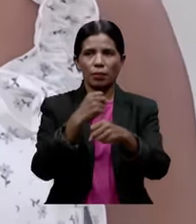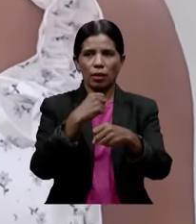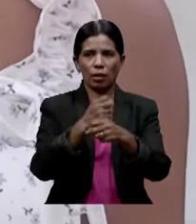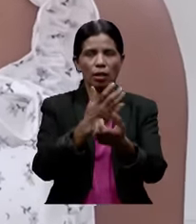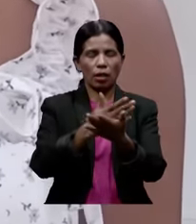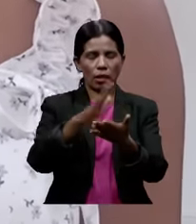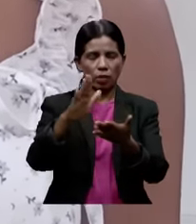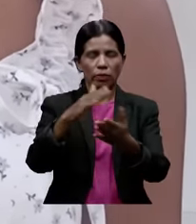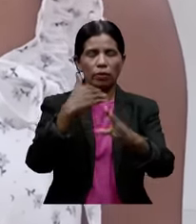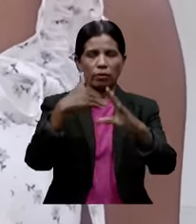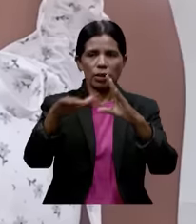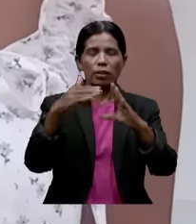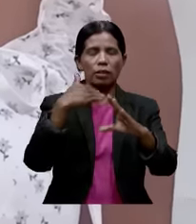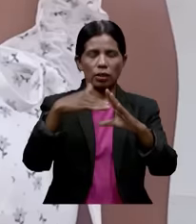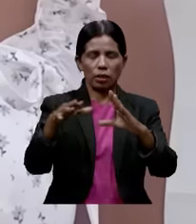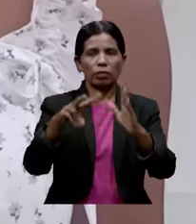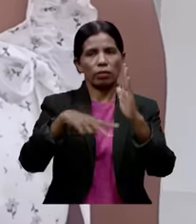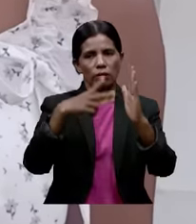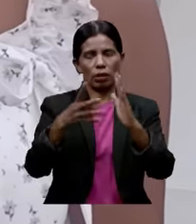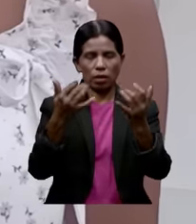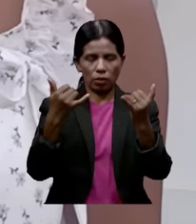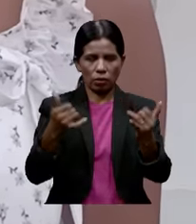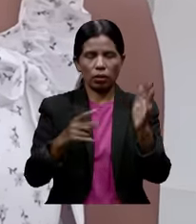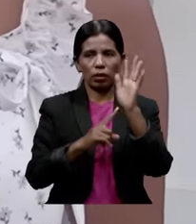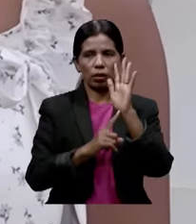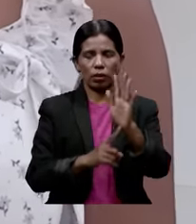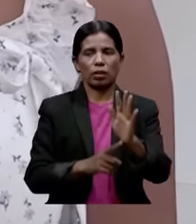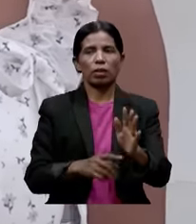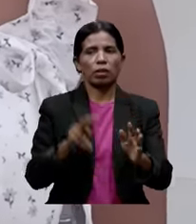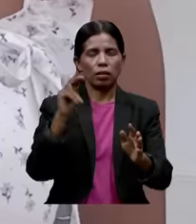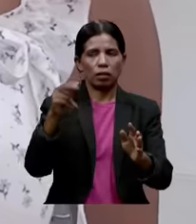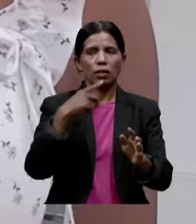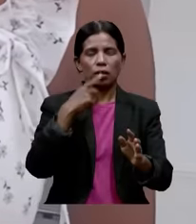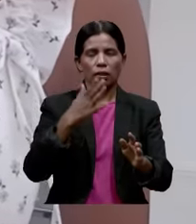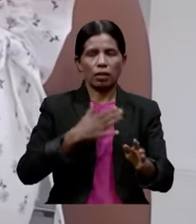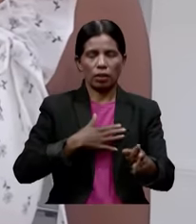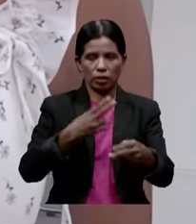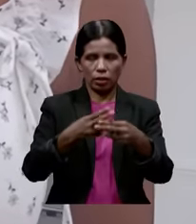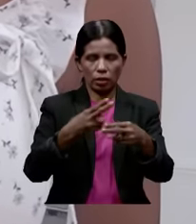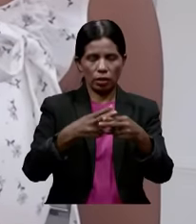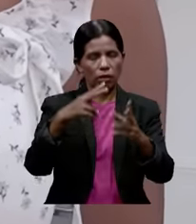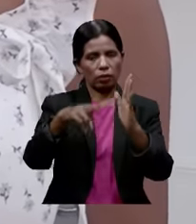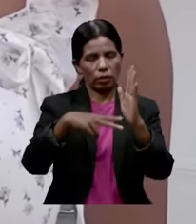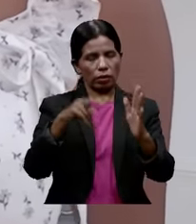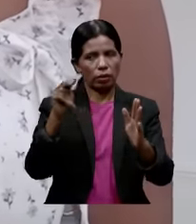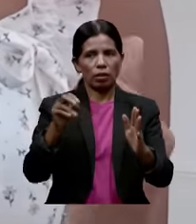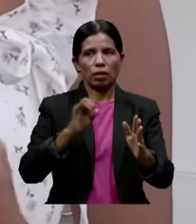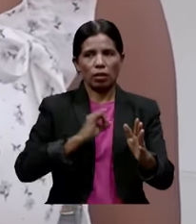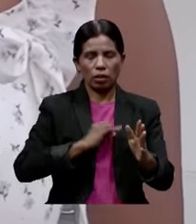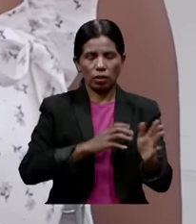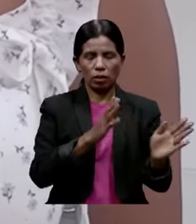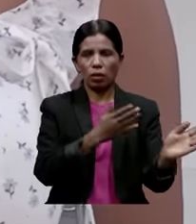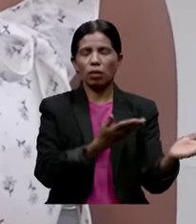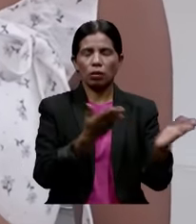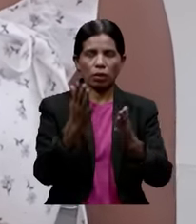espalha vídeo ne bema ka agora da dang viral ne no nia rasik ma mission hau ne nara ia vídeo ne lara entang hau sei prosesu